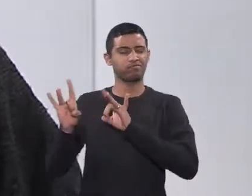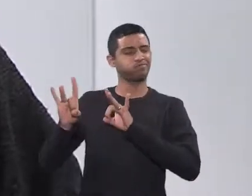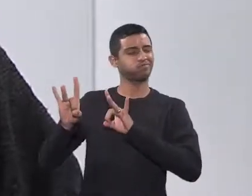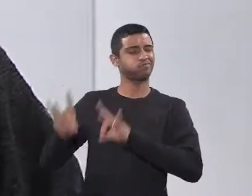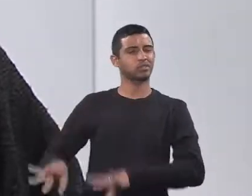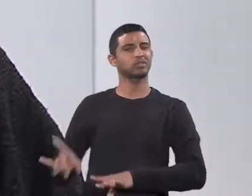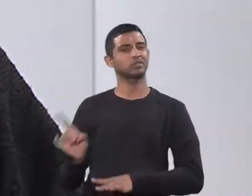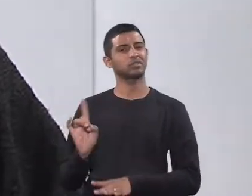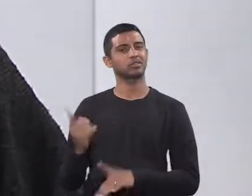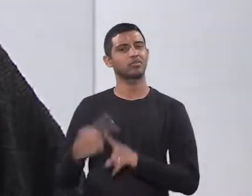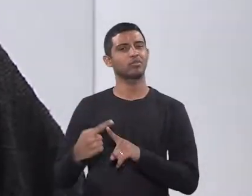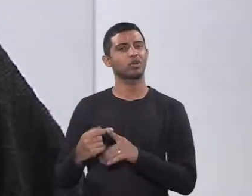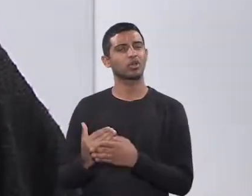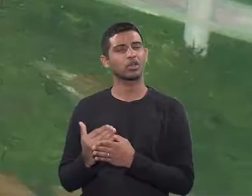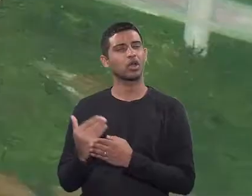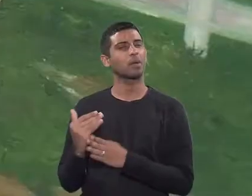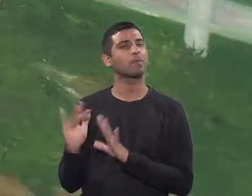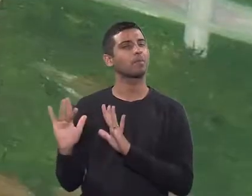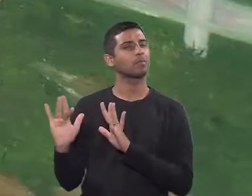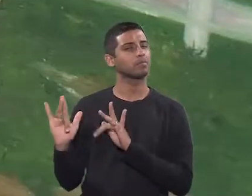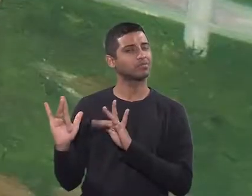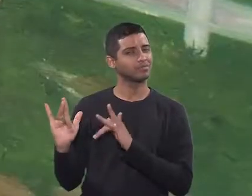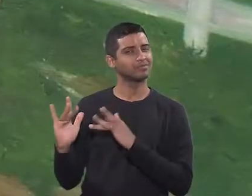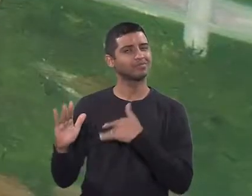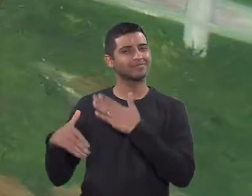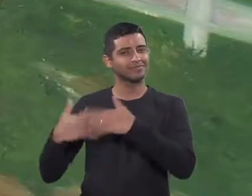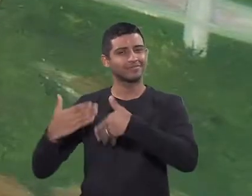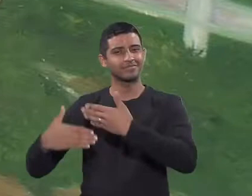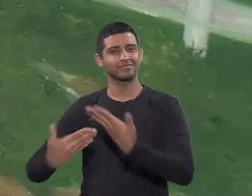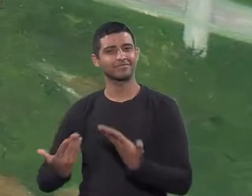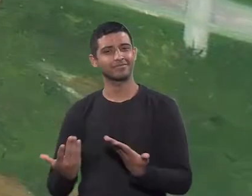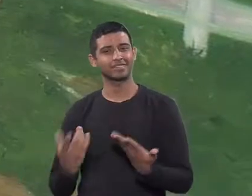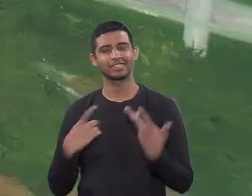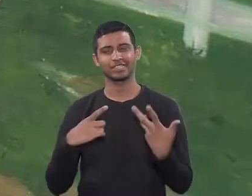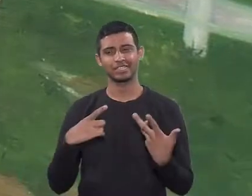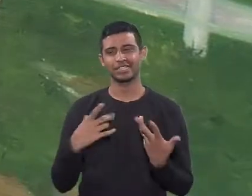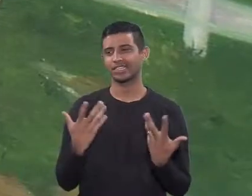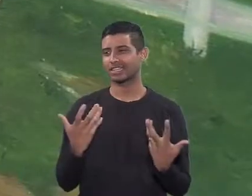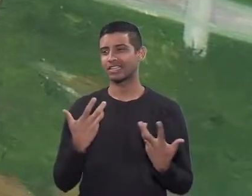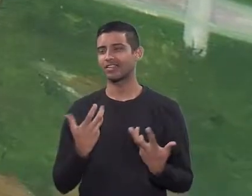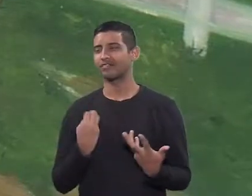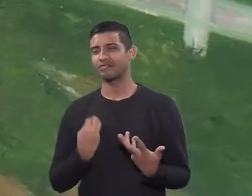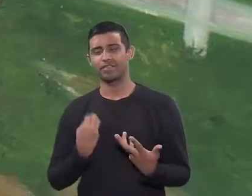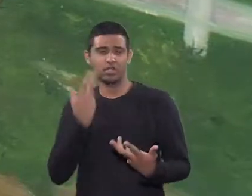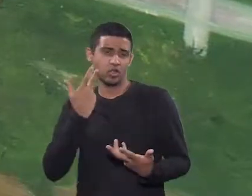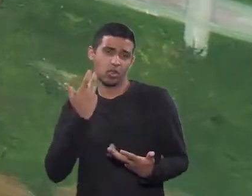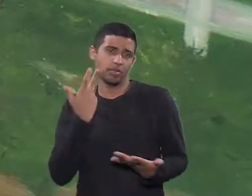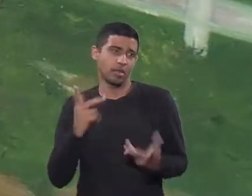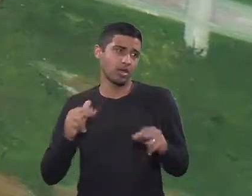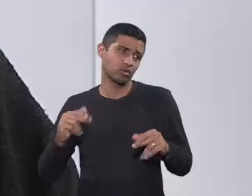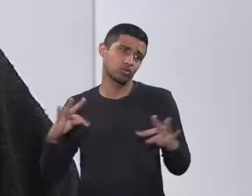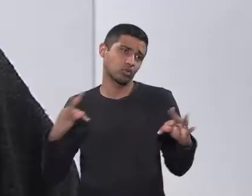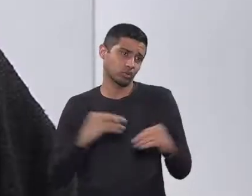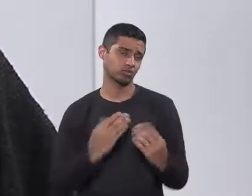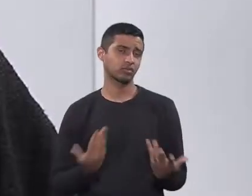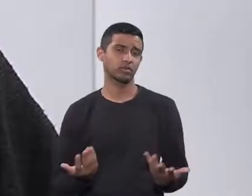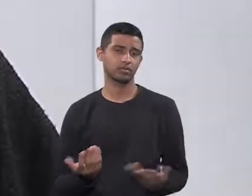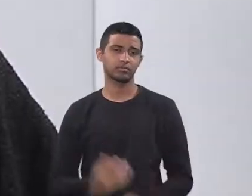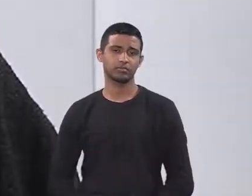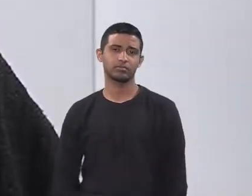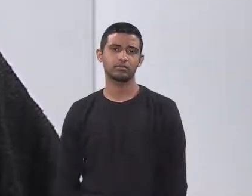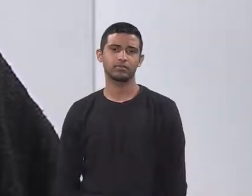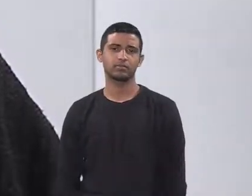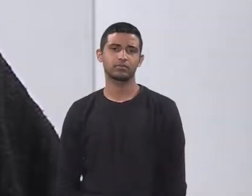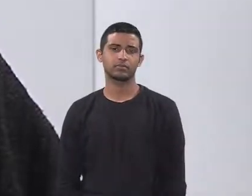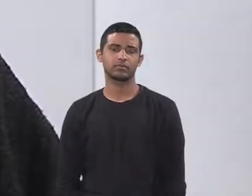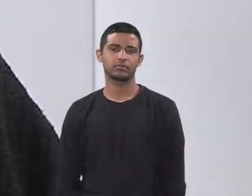começa namorando, não é? E querendo ter uma vida social como as outras pessoas. Sim, inclusive ele claro. nunca